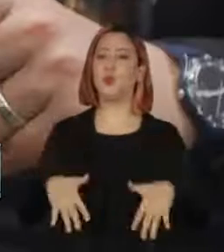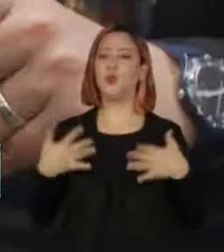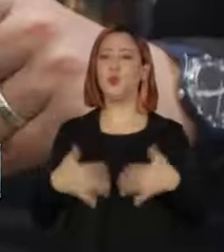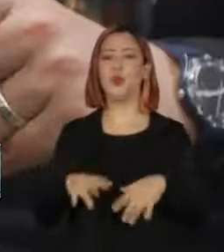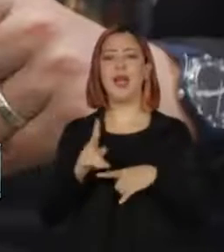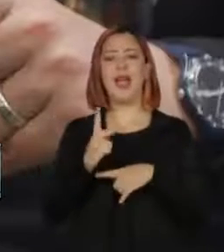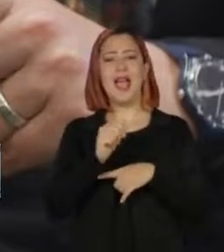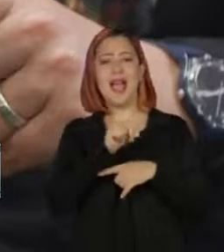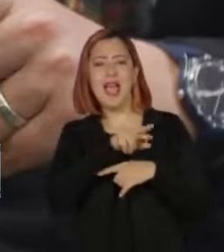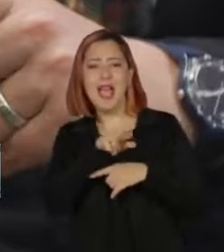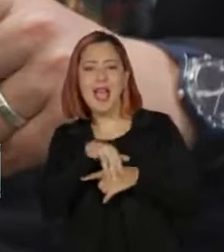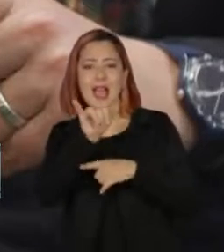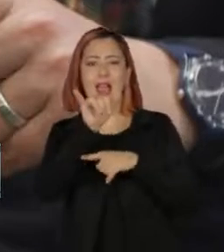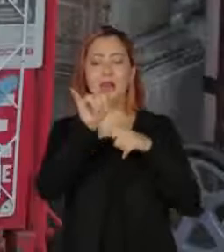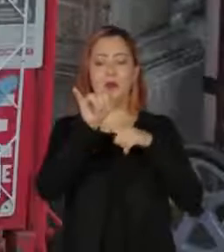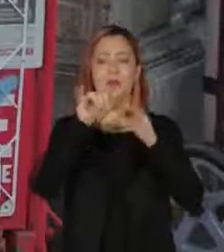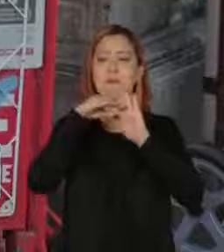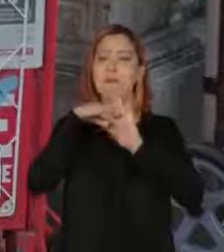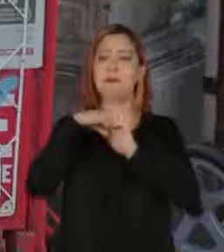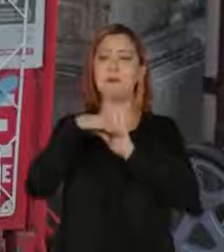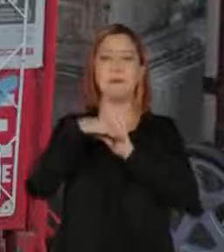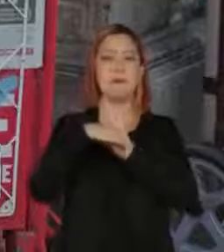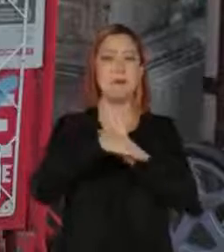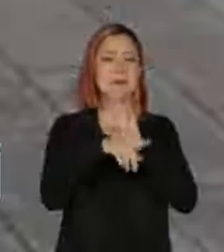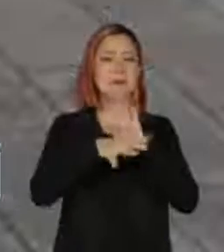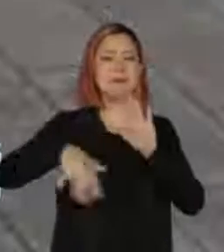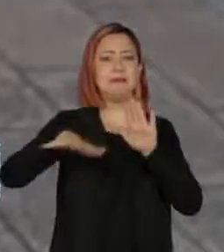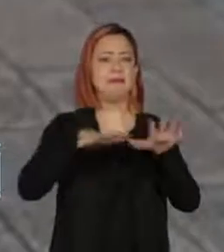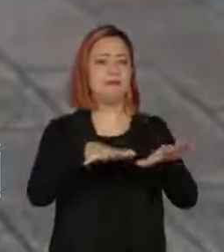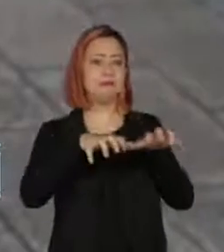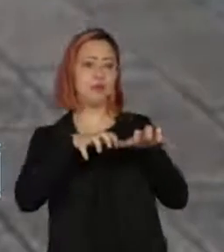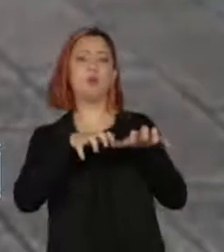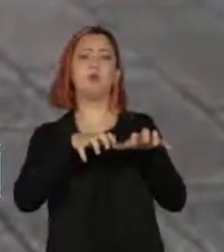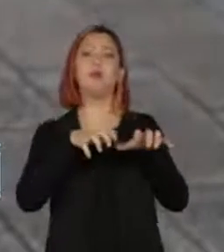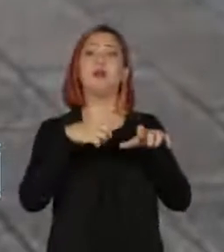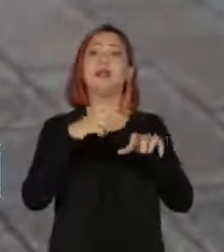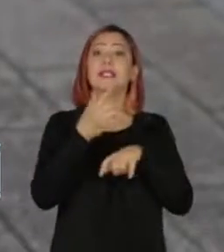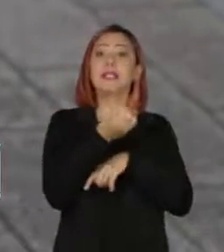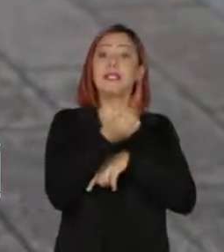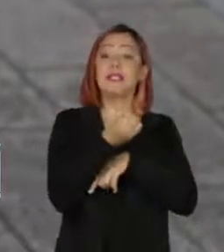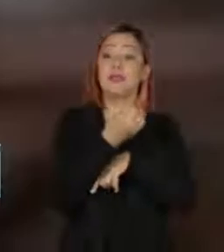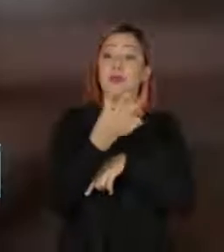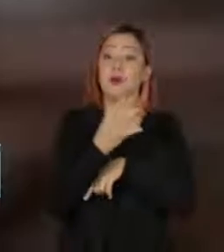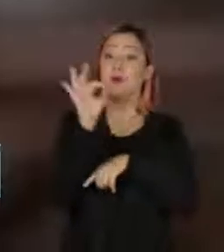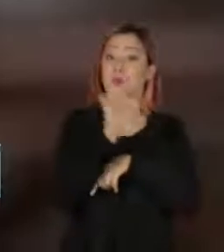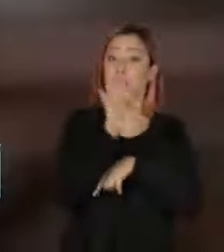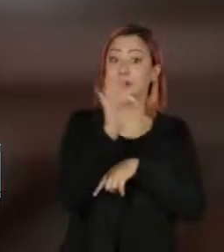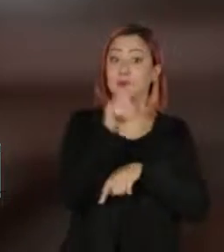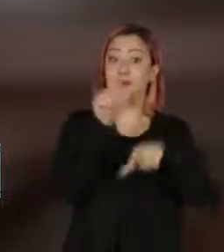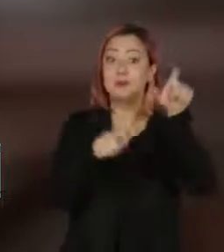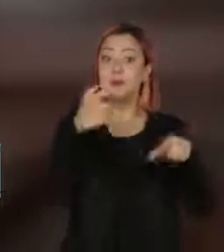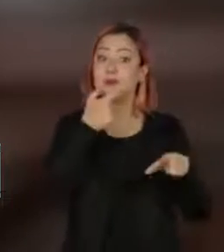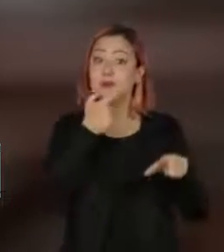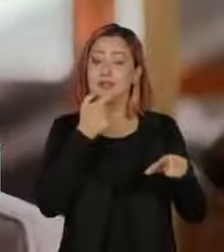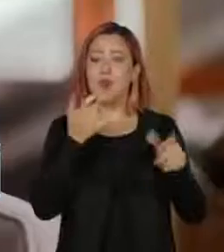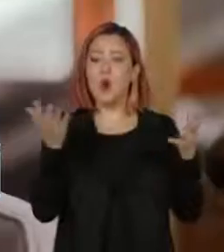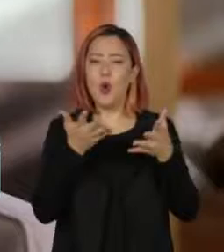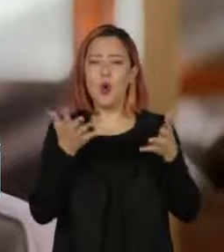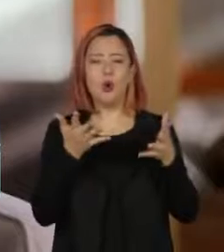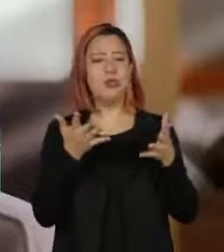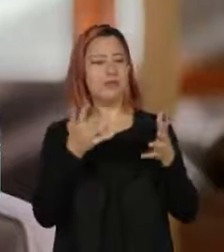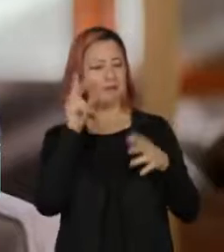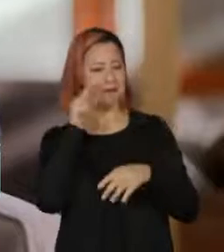tão baixa entre os britânicos uma pesquisa apontou que 64% dos Ingleses tem hoje uma visão